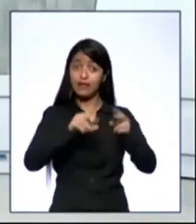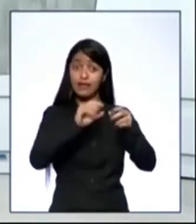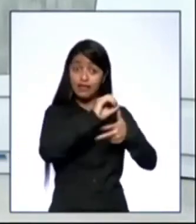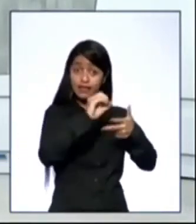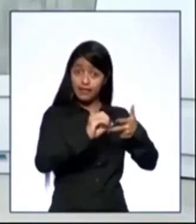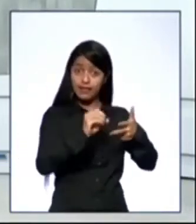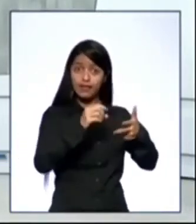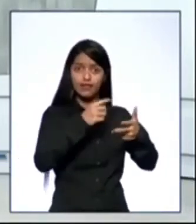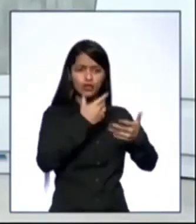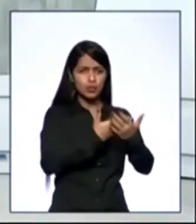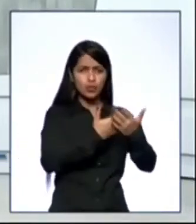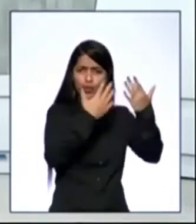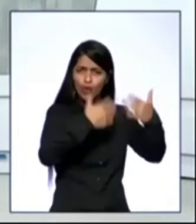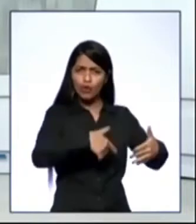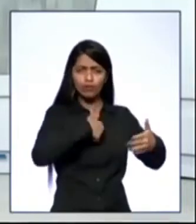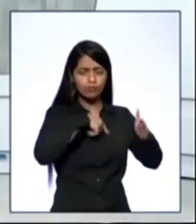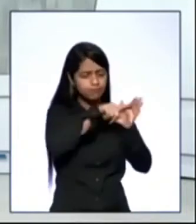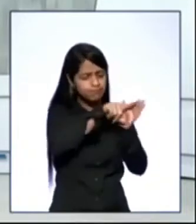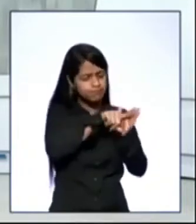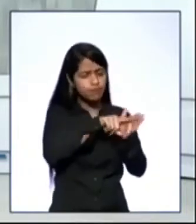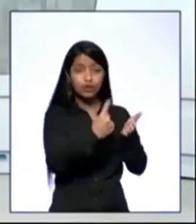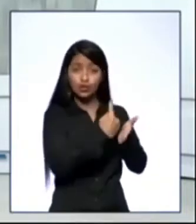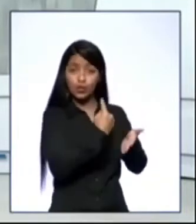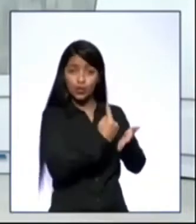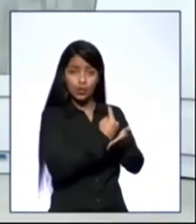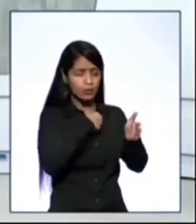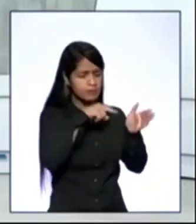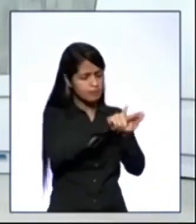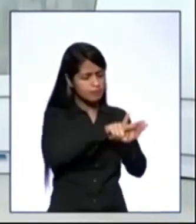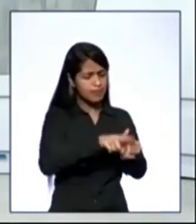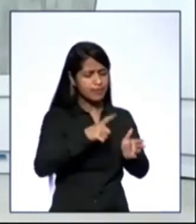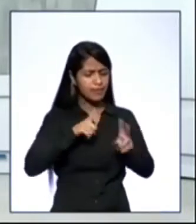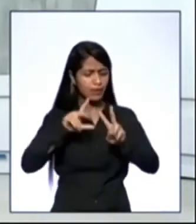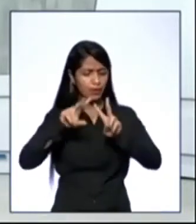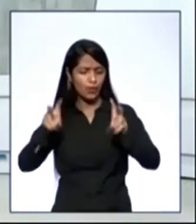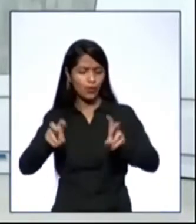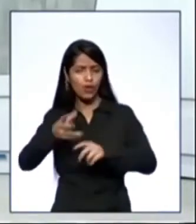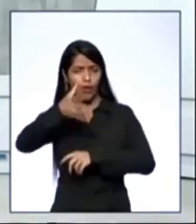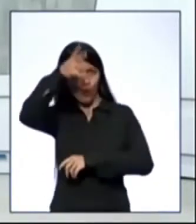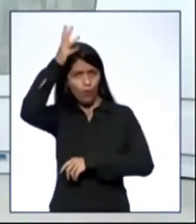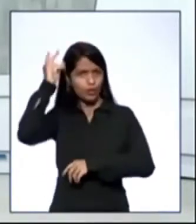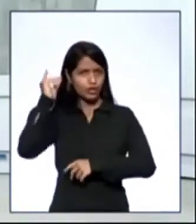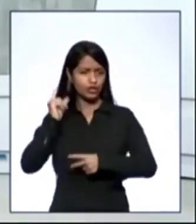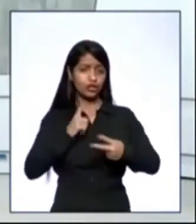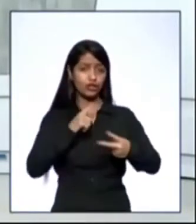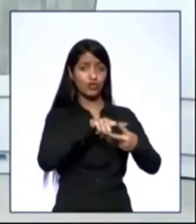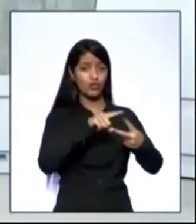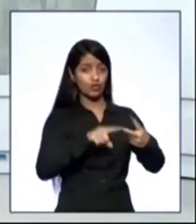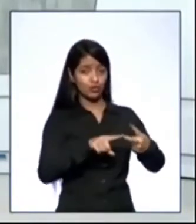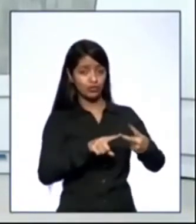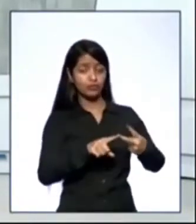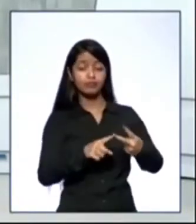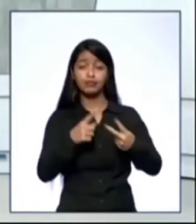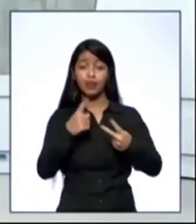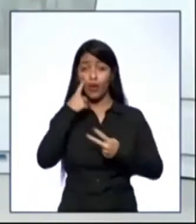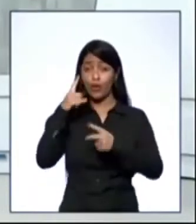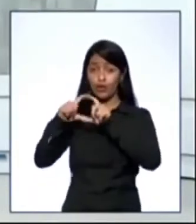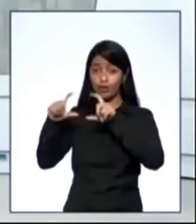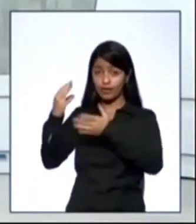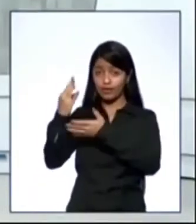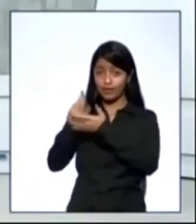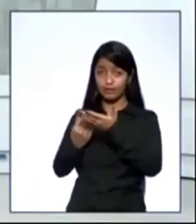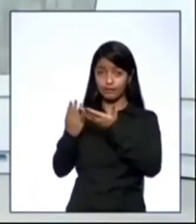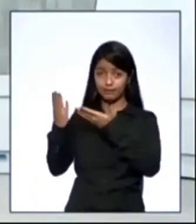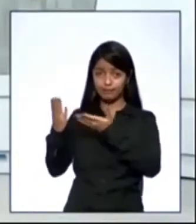Enem, fazendo uma análise das questões, existem 2 dos assuntos que mais caem. Dá uma olhada nesse texto, a gente começa falando sobre uma questão. Vem comigo.